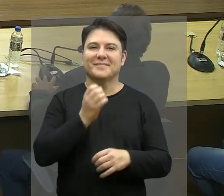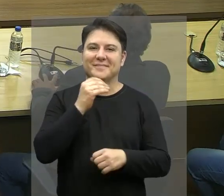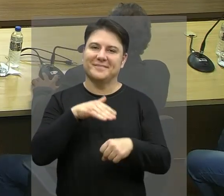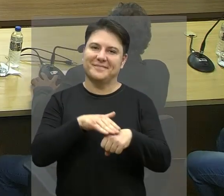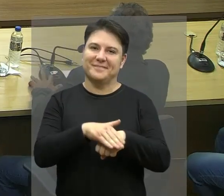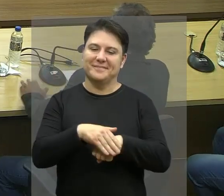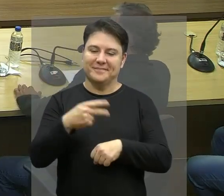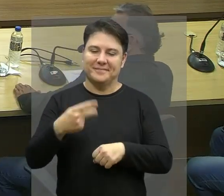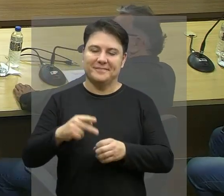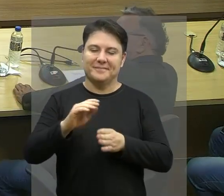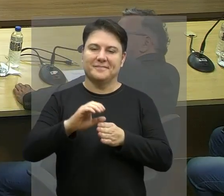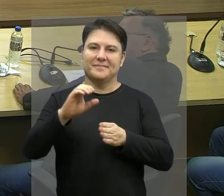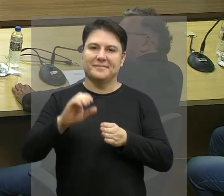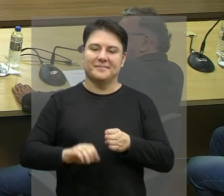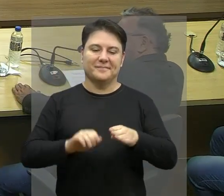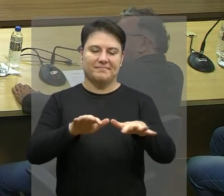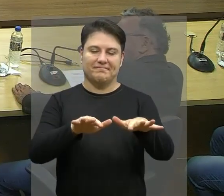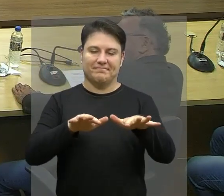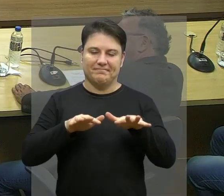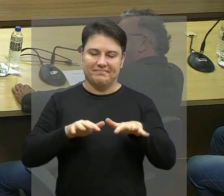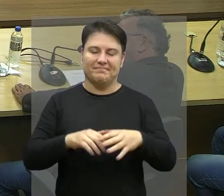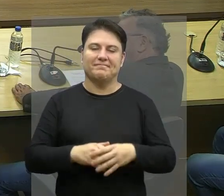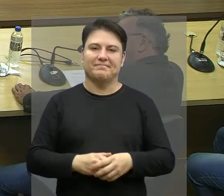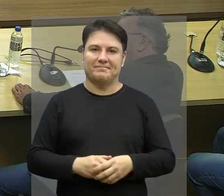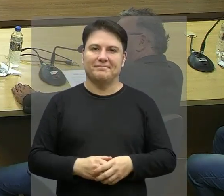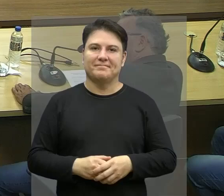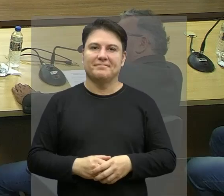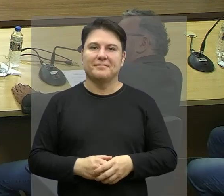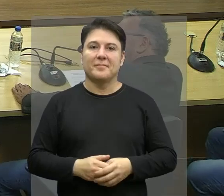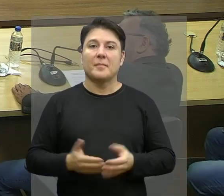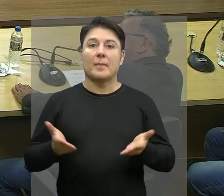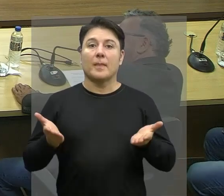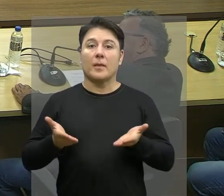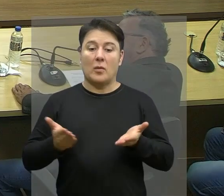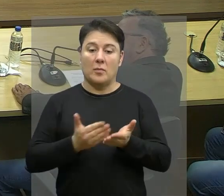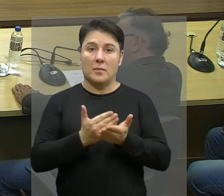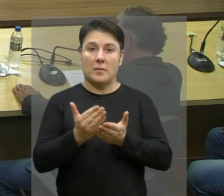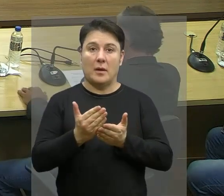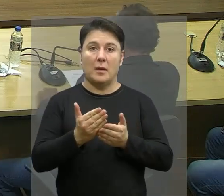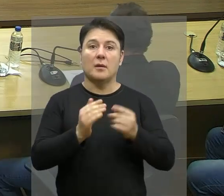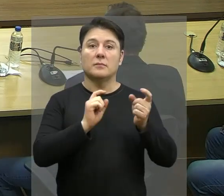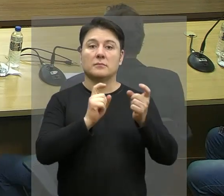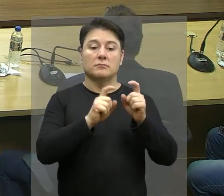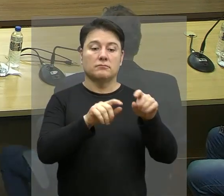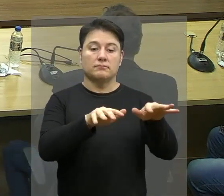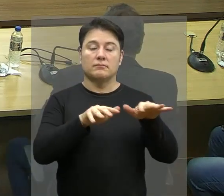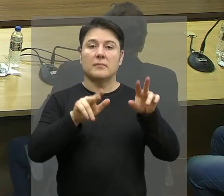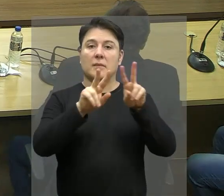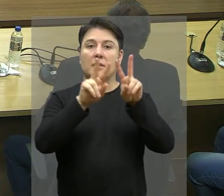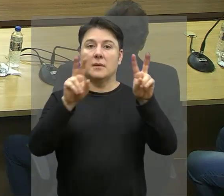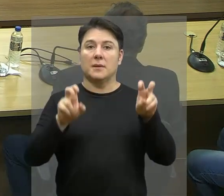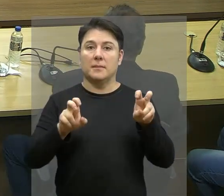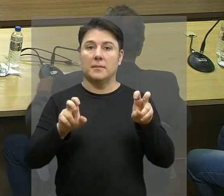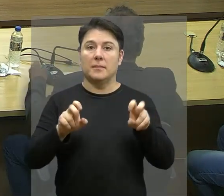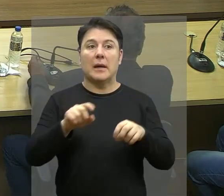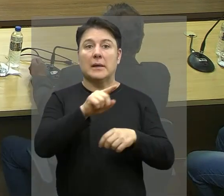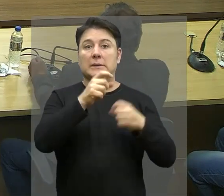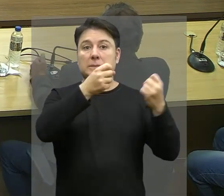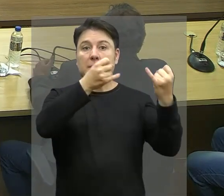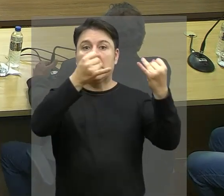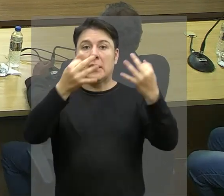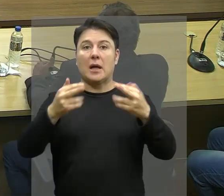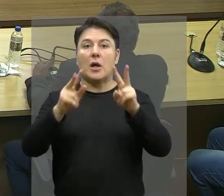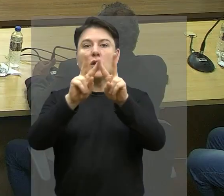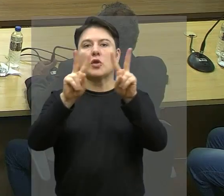Estamos no plenário da Câmara Municipal de Araraquara para dar início à audiência pública com o tema Conscientização sobre